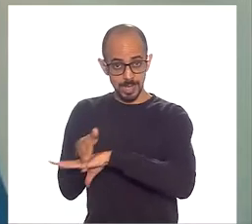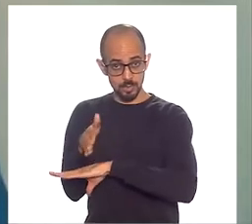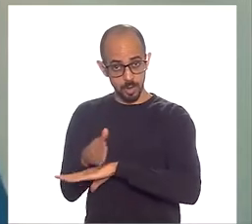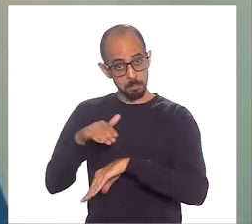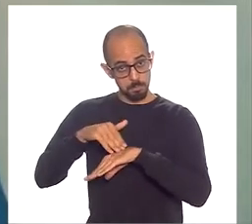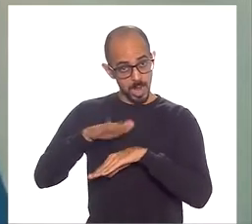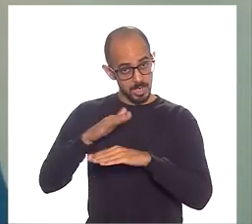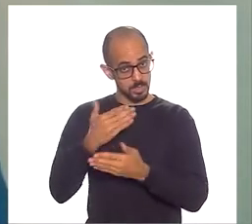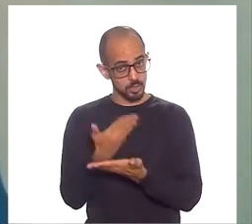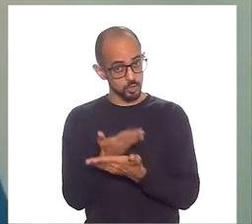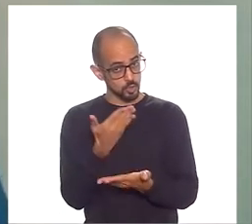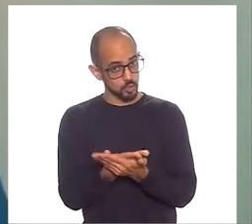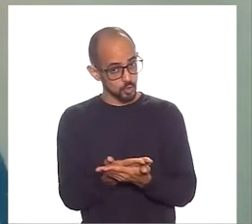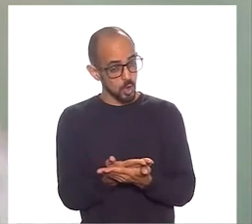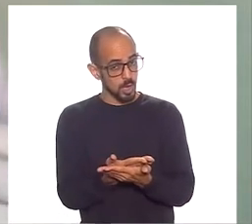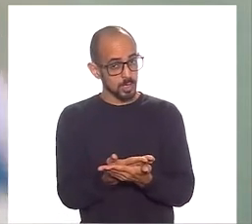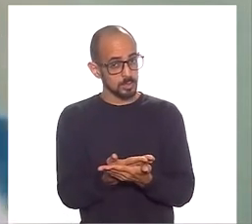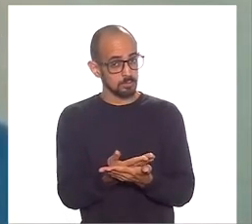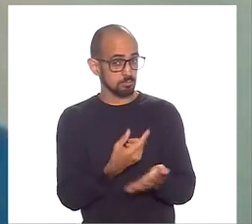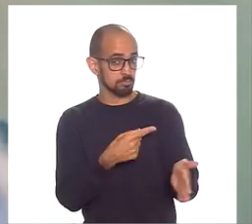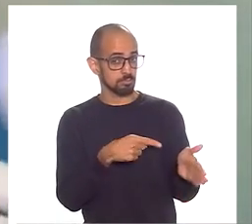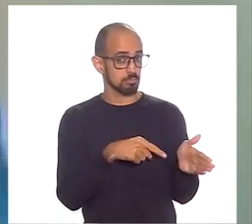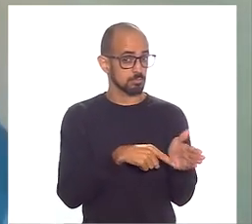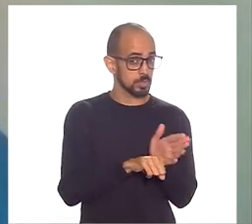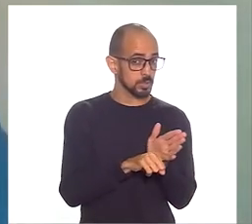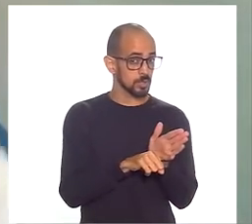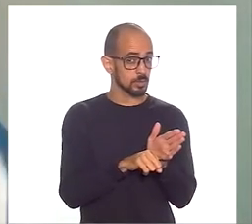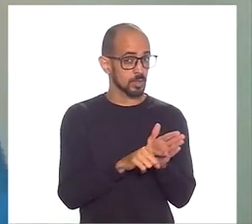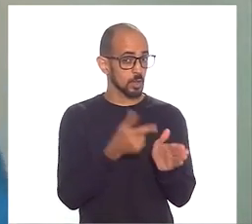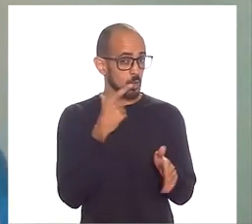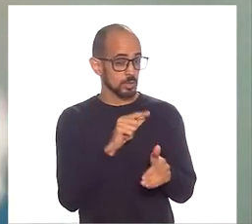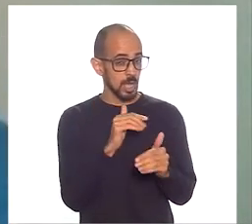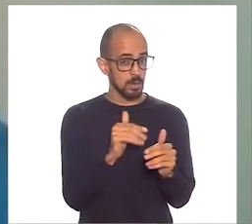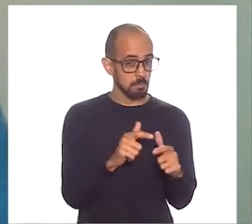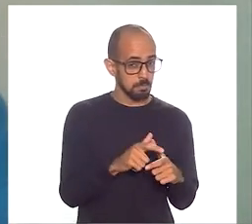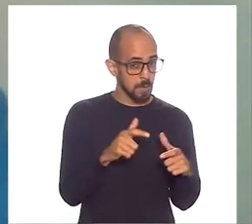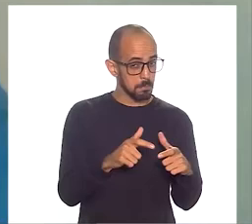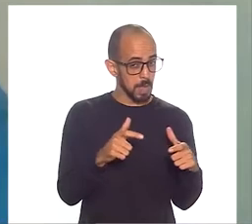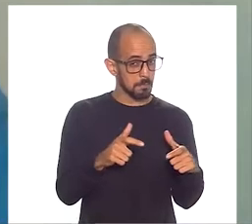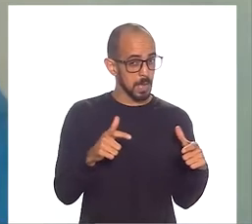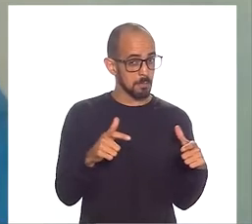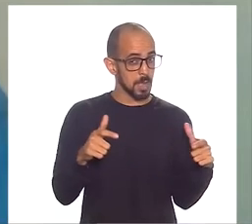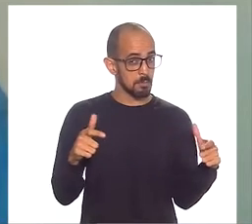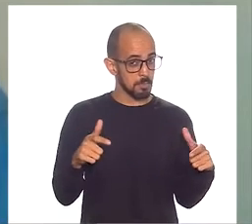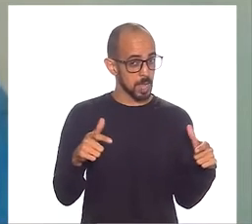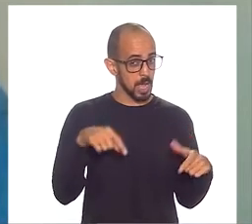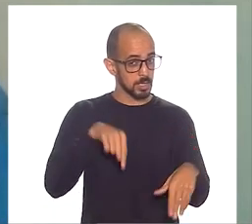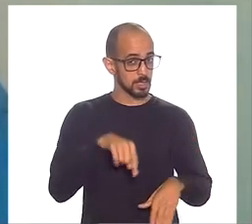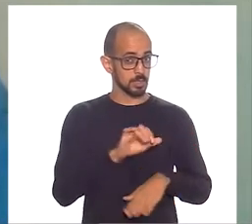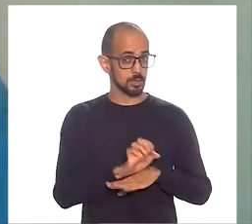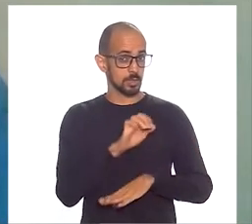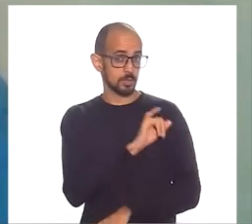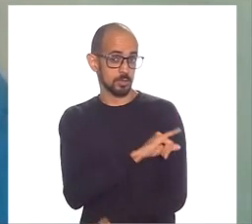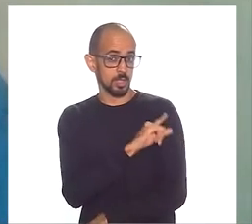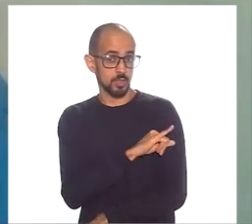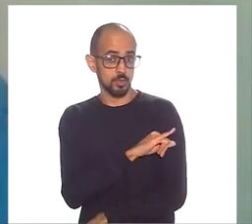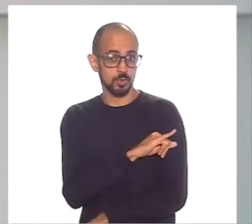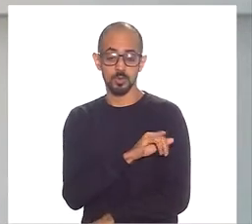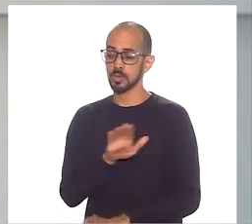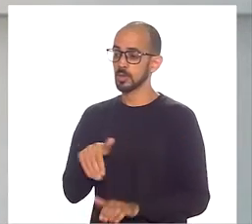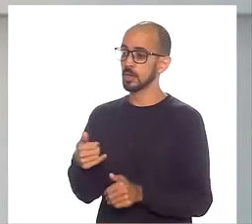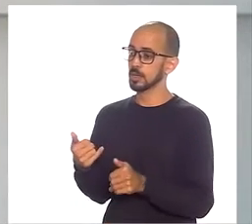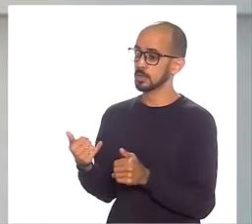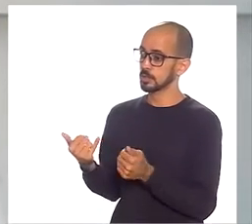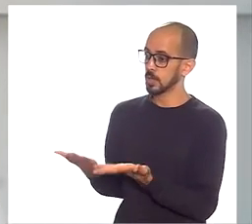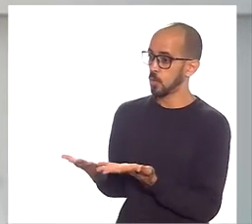escolas, continuar nesse processo, pouco a pouco chegando a mais unidades escolares aqui do estado?